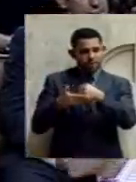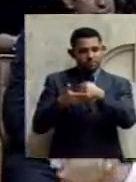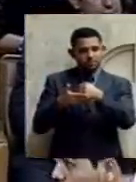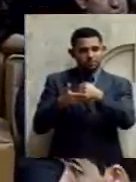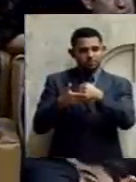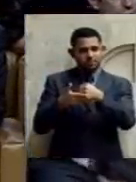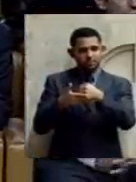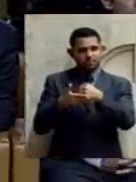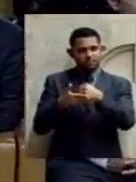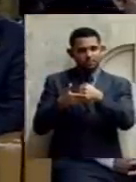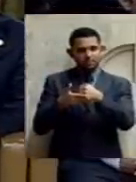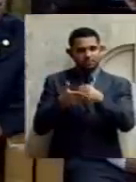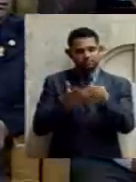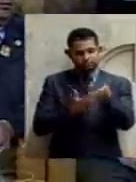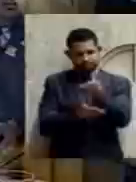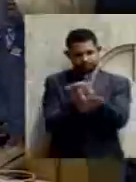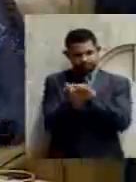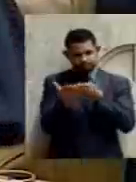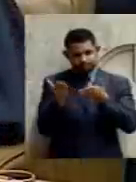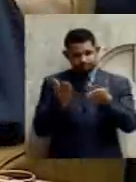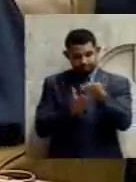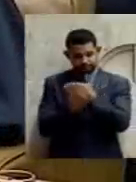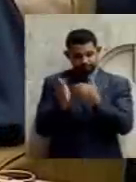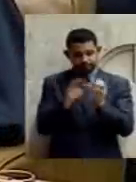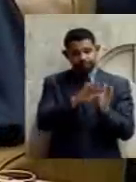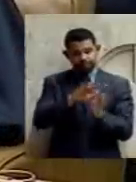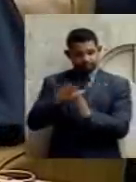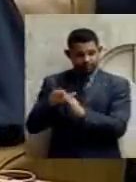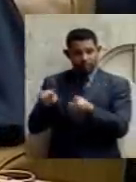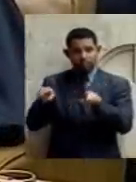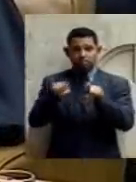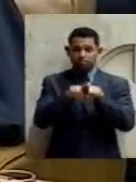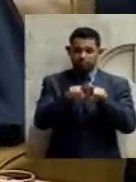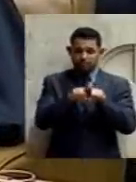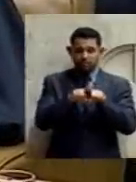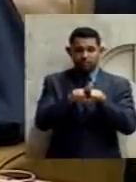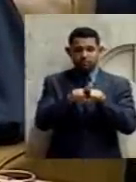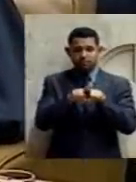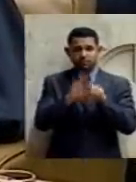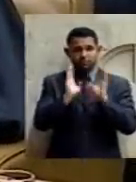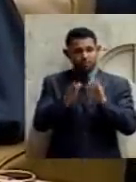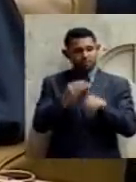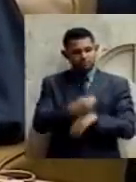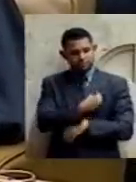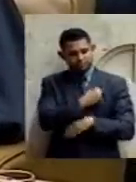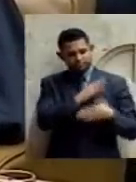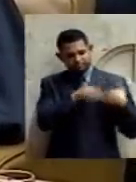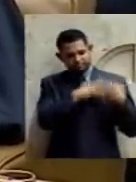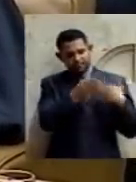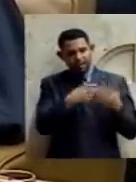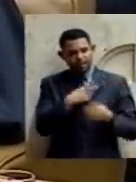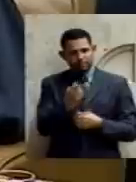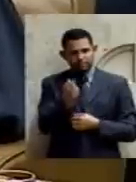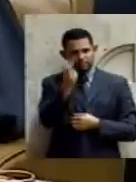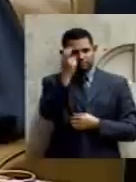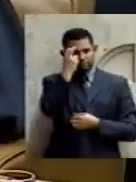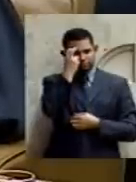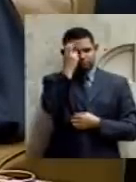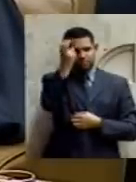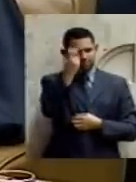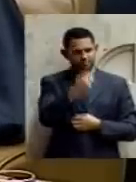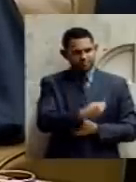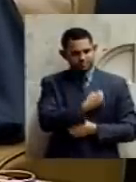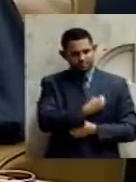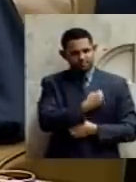relações entre particulares. Destacam-se ainda da lavra de seus julgados a inteligência singular da sua